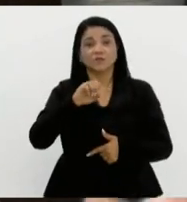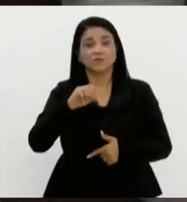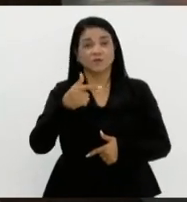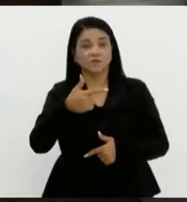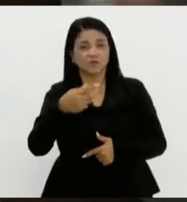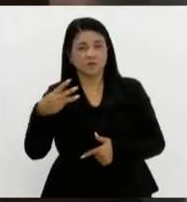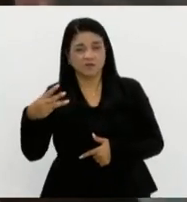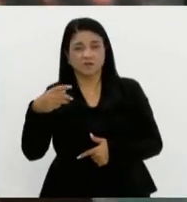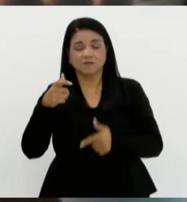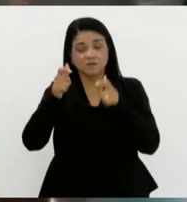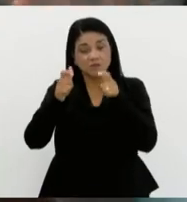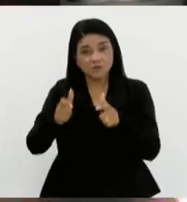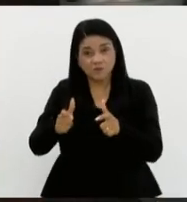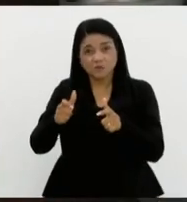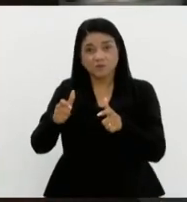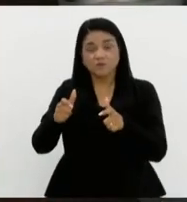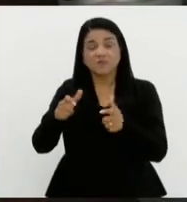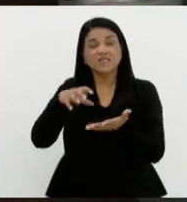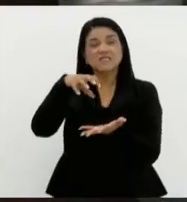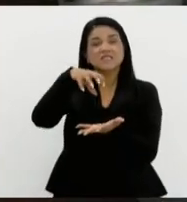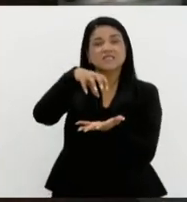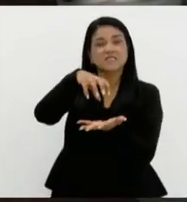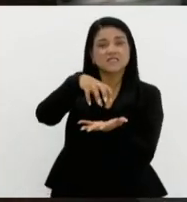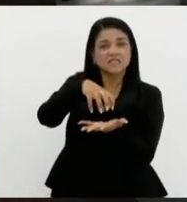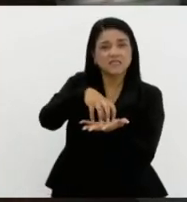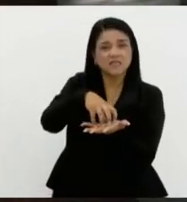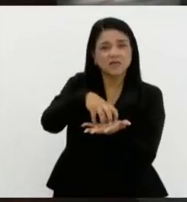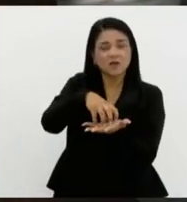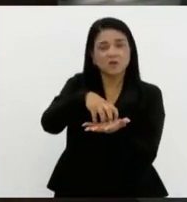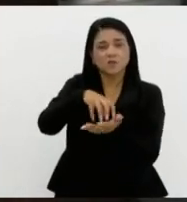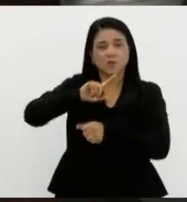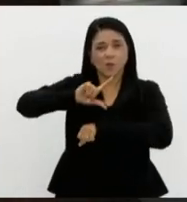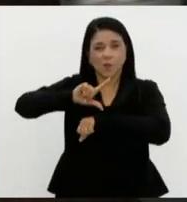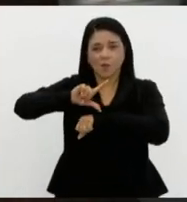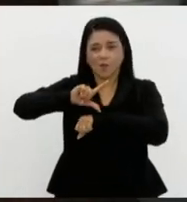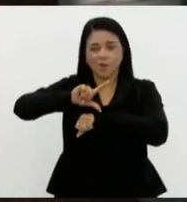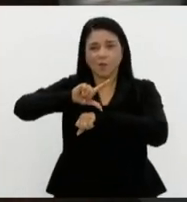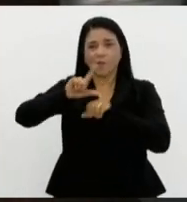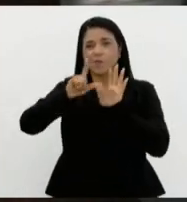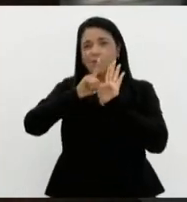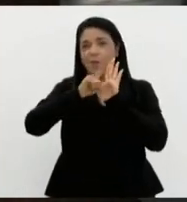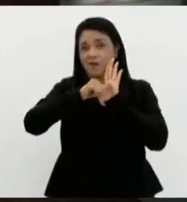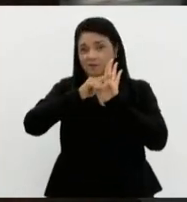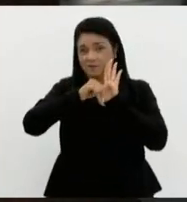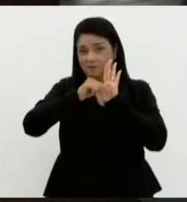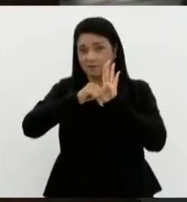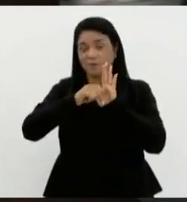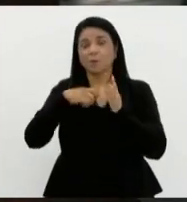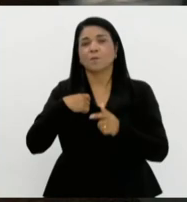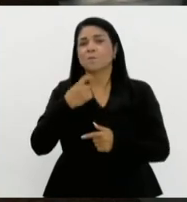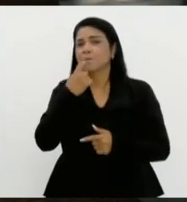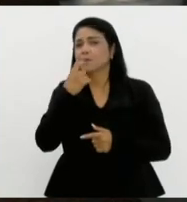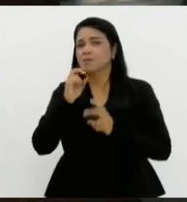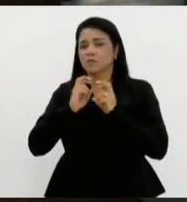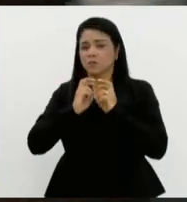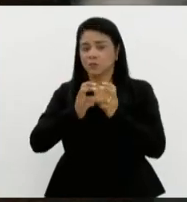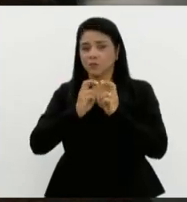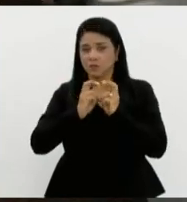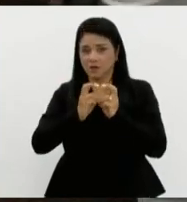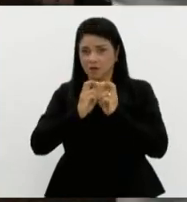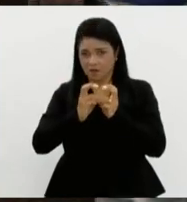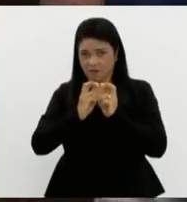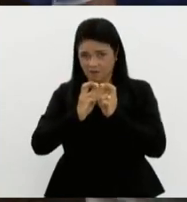ali próximo à estação central, né, da Central do Brasil, próximo à estação de trem da Central do